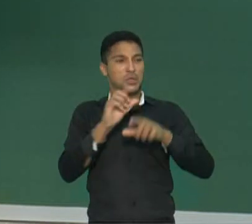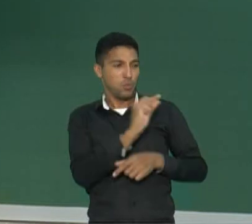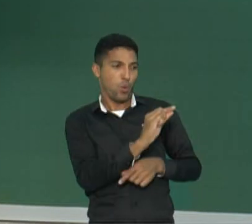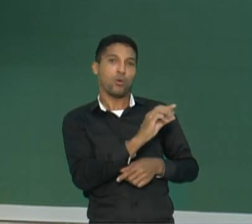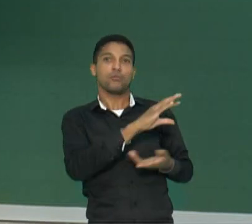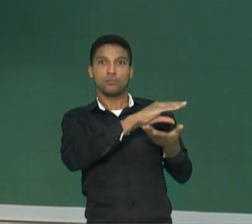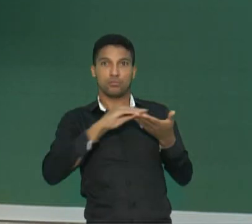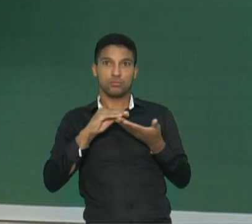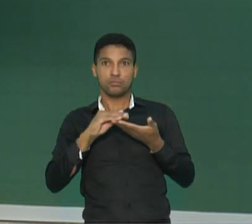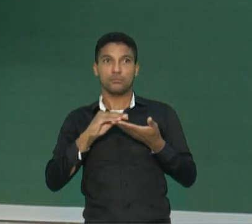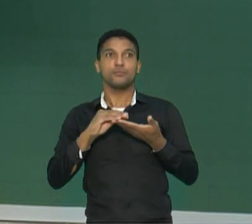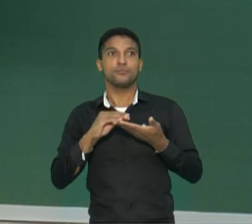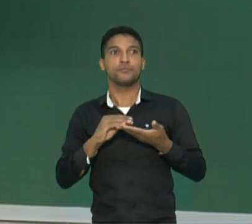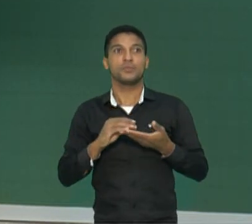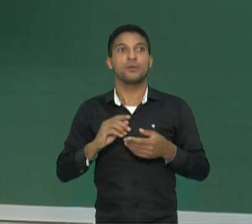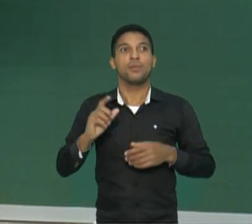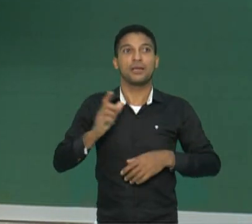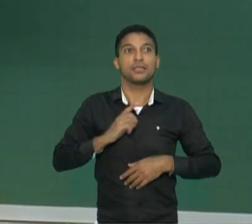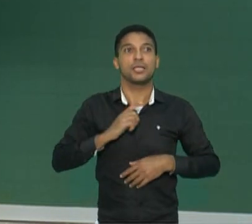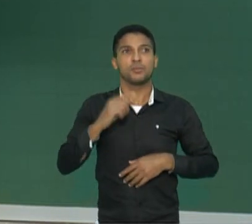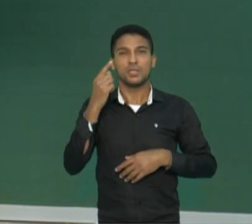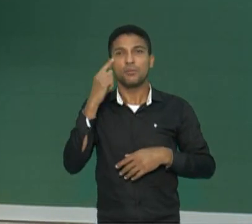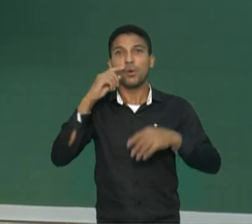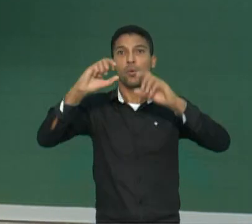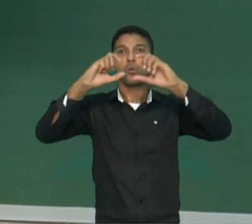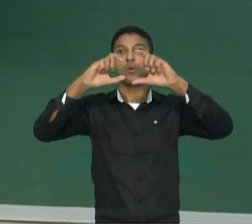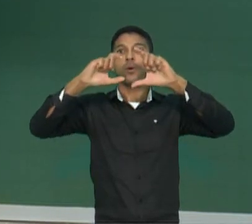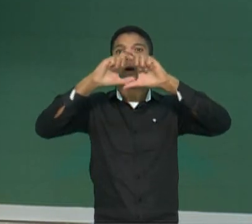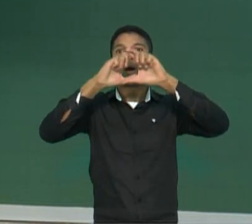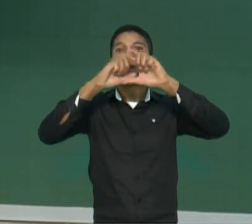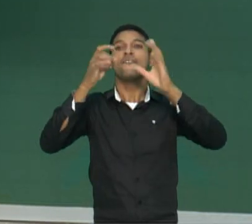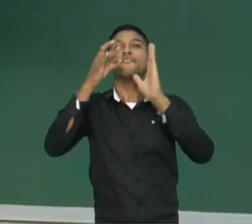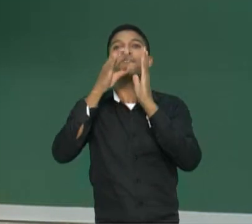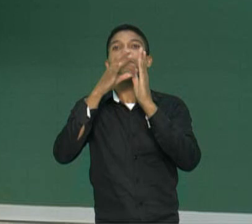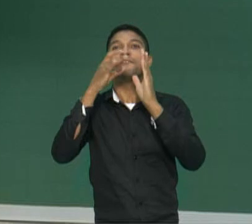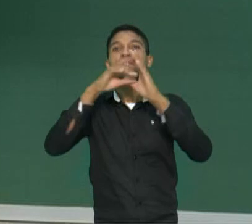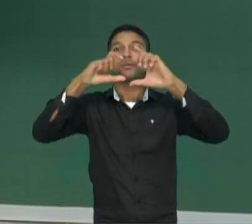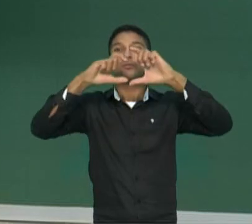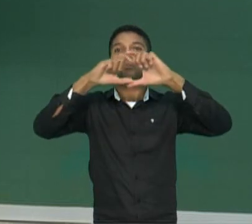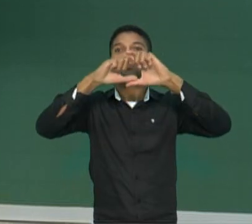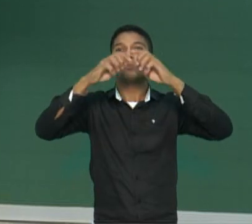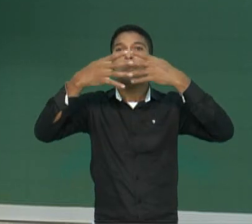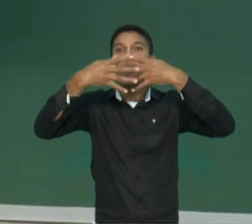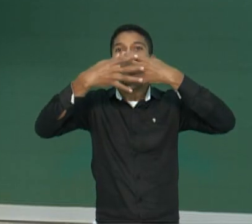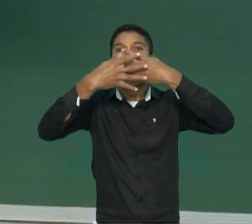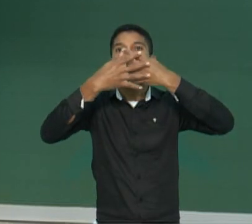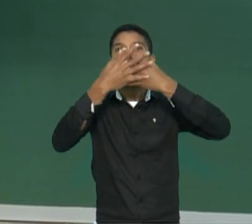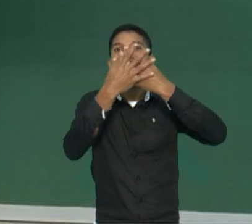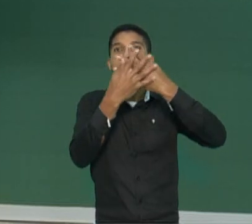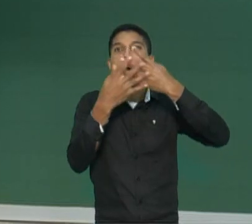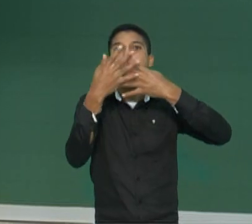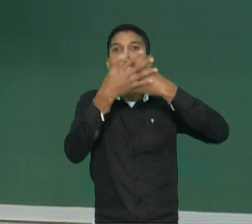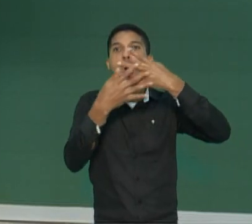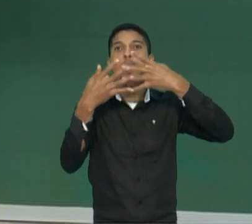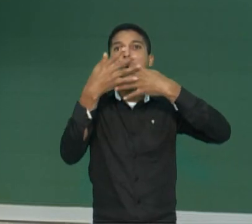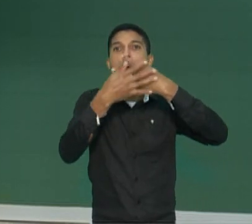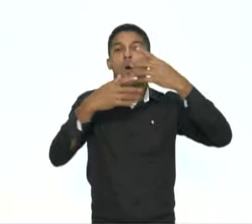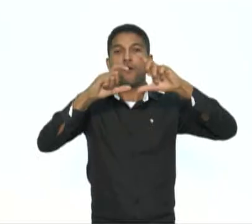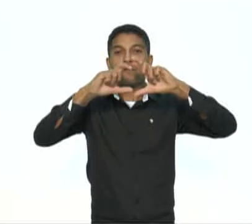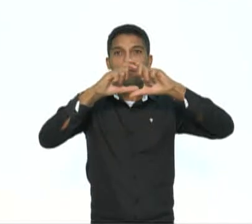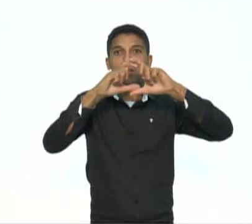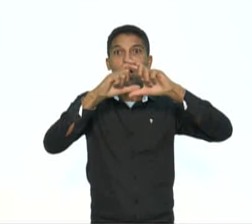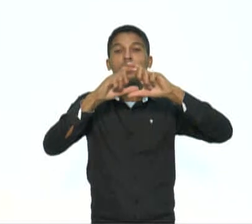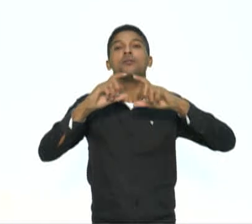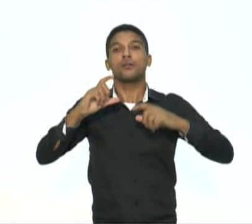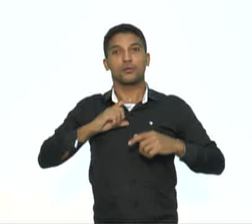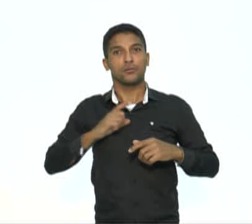tem mais luminosidade, né? mais os vitrais, né? Começam a surgir. Tá? Seu esplendor mostrava